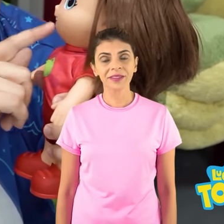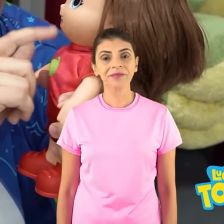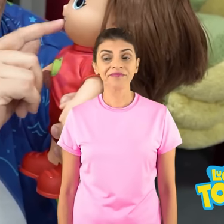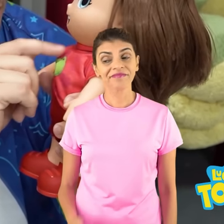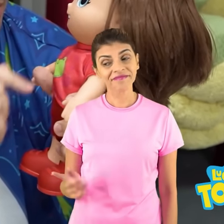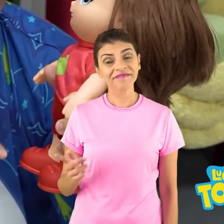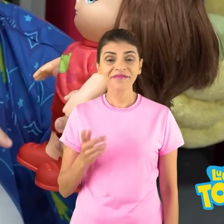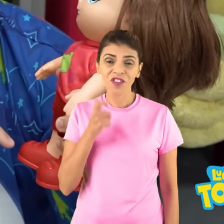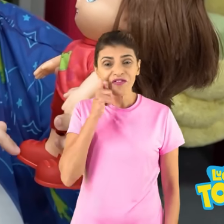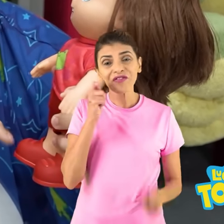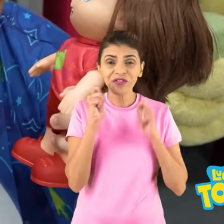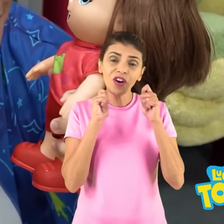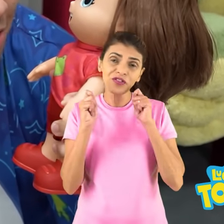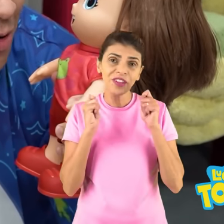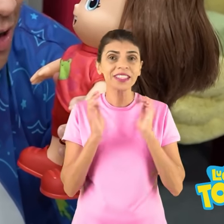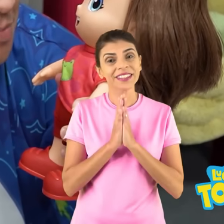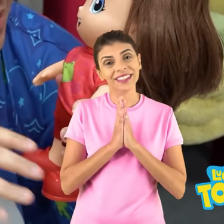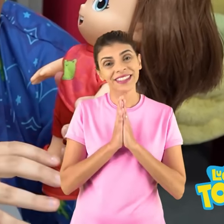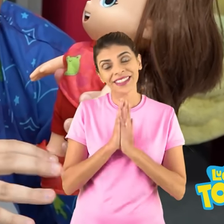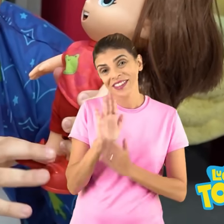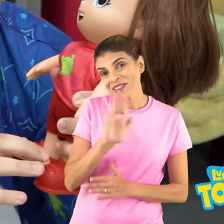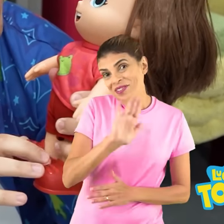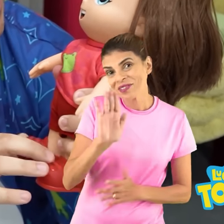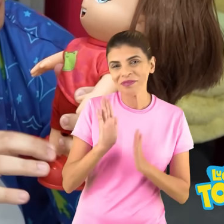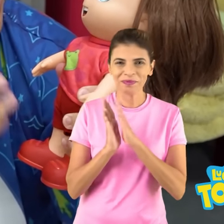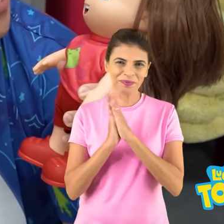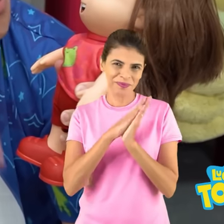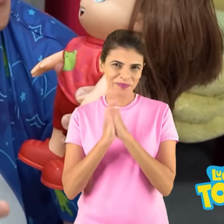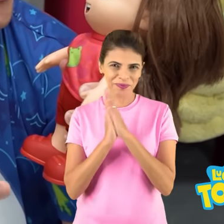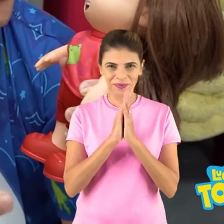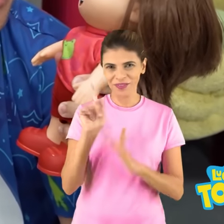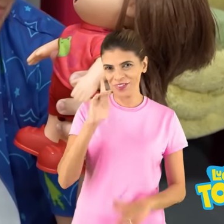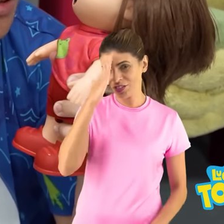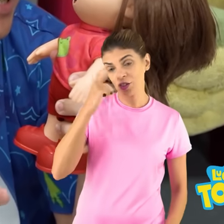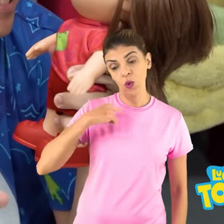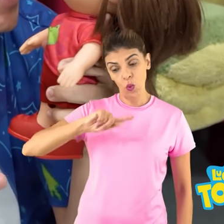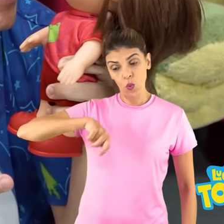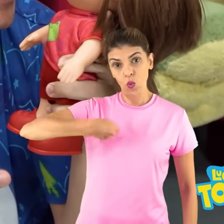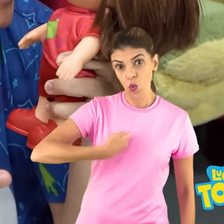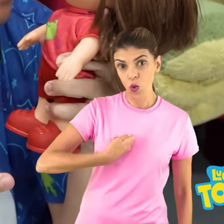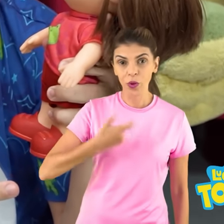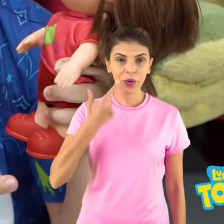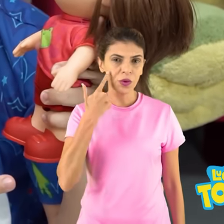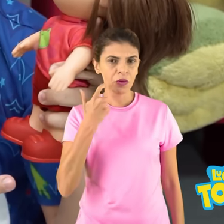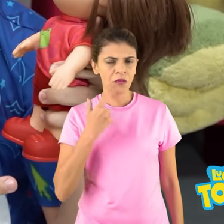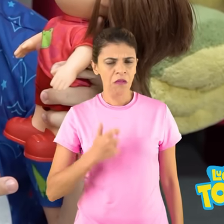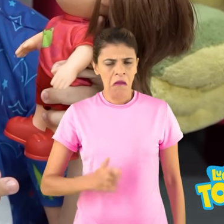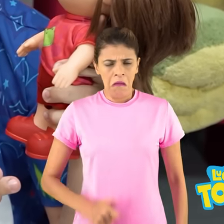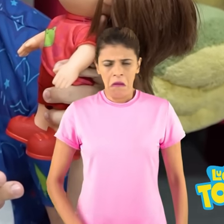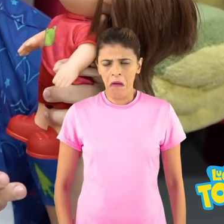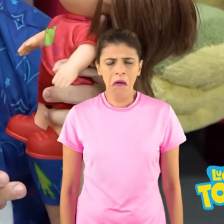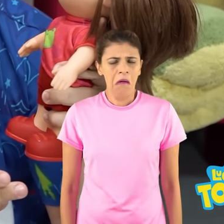Até que você é fofinha. Oi, boneca da Gi. Eu sou o Luccas.